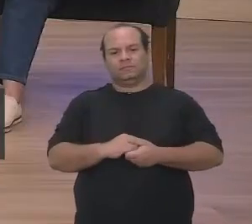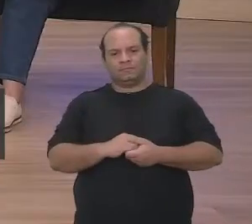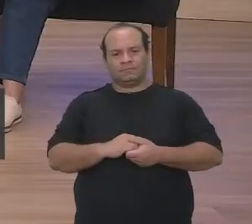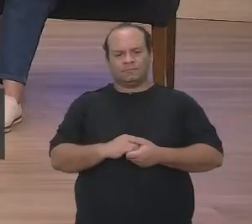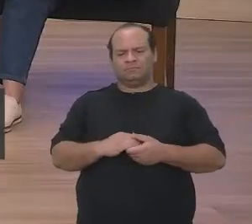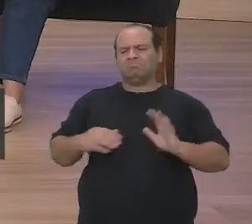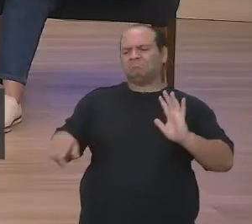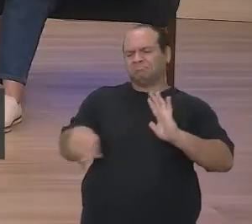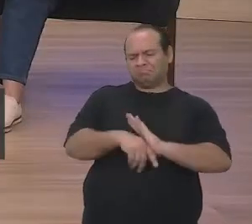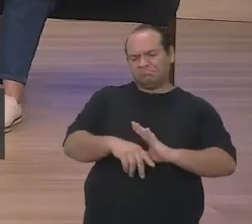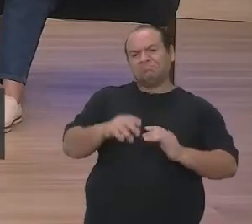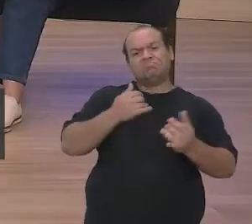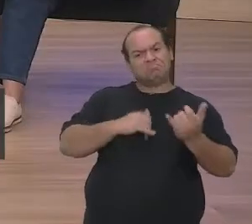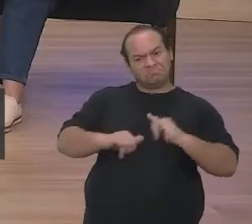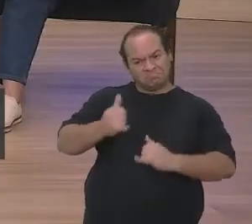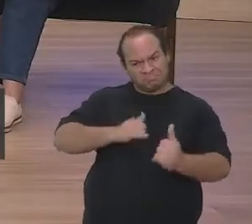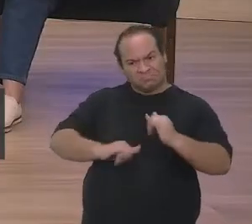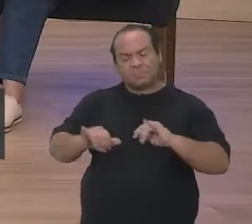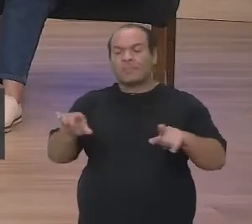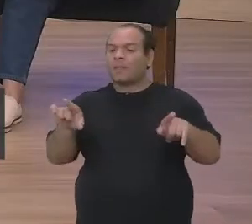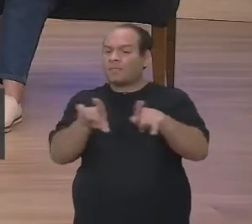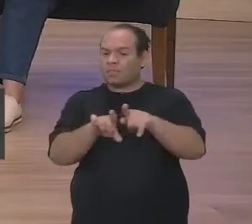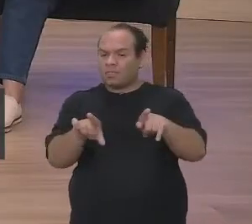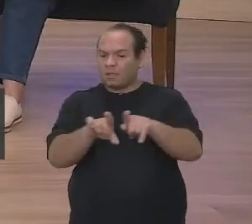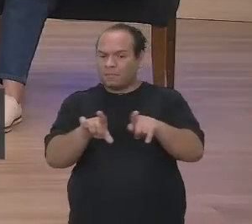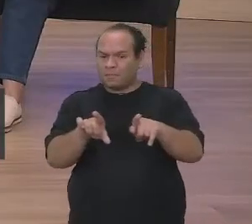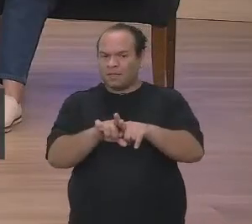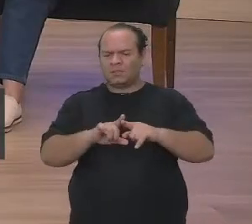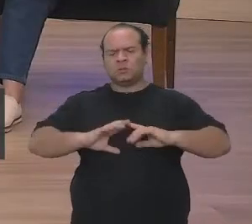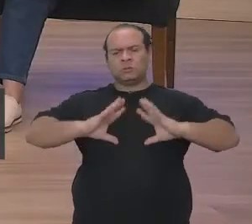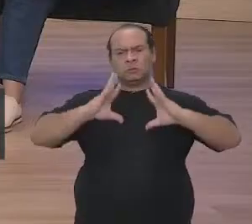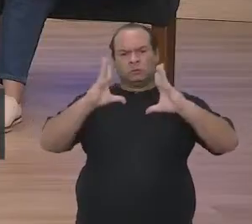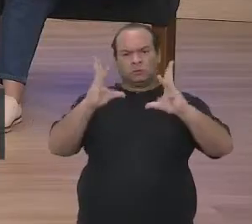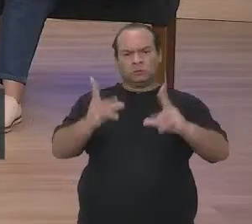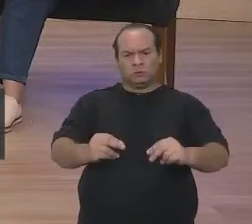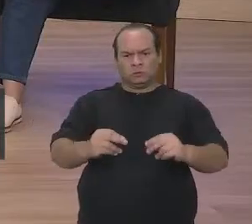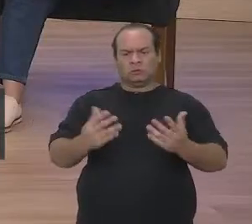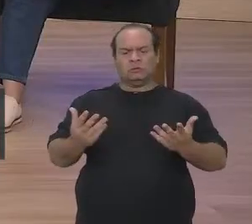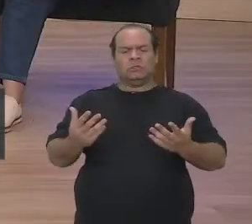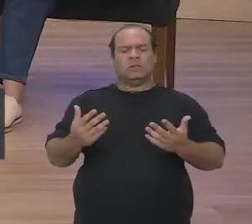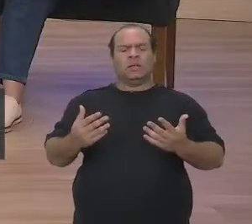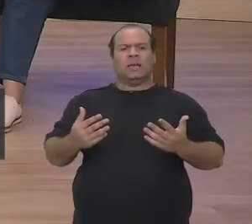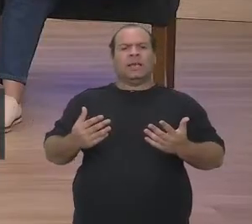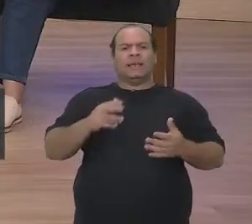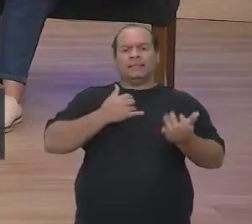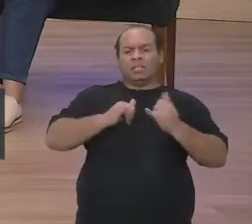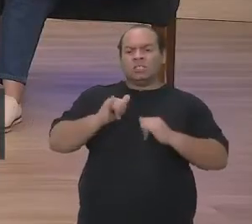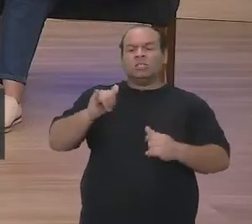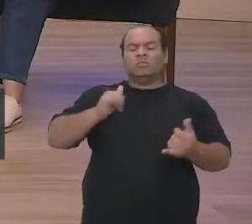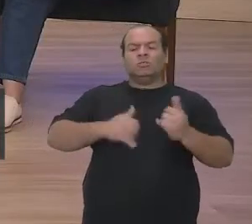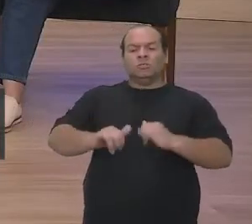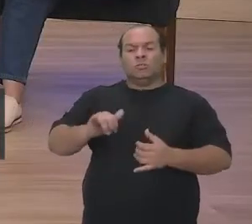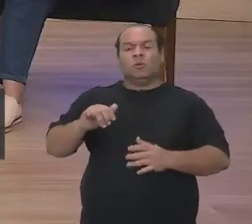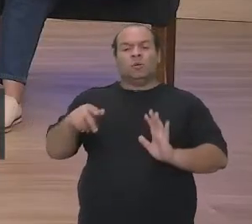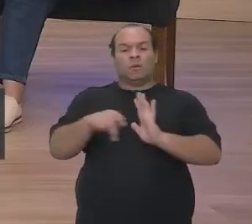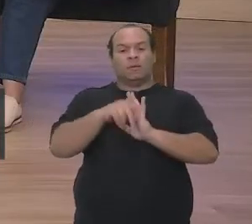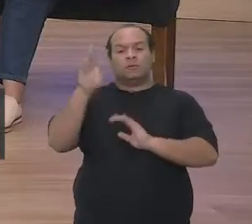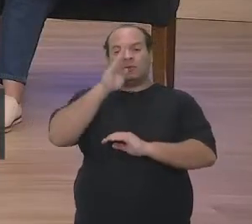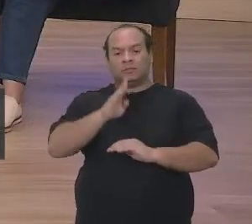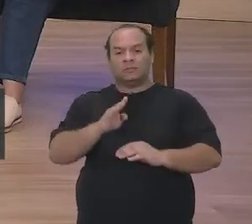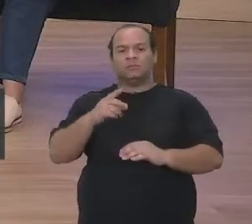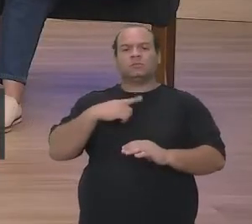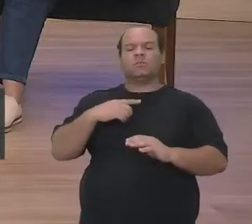setor elétrico e sobre toda a parte do arcabouço de energia do Brasil, eu sempre vou